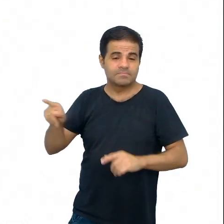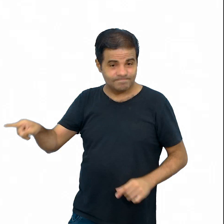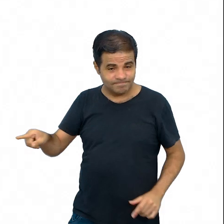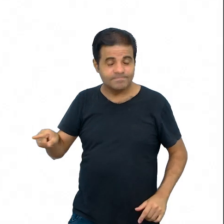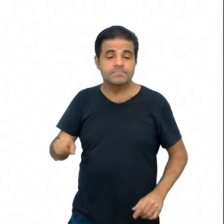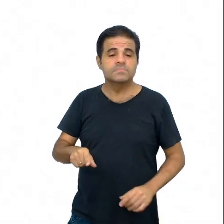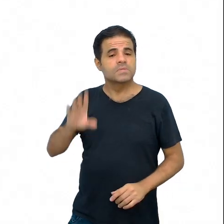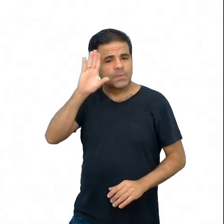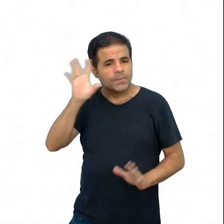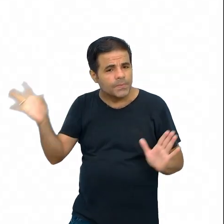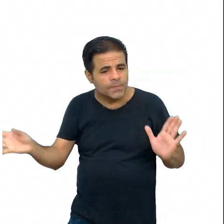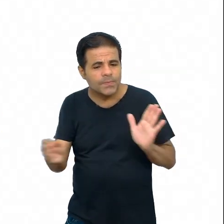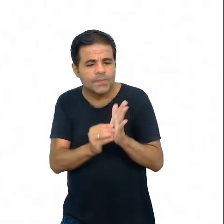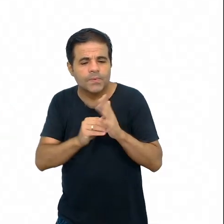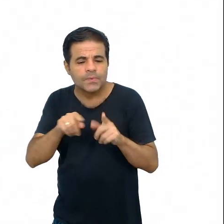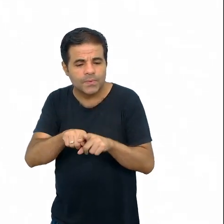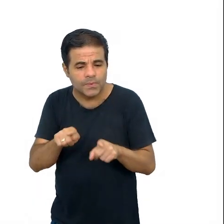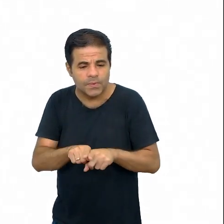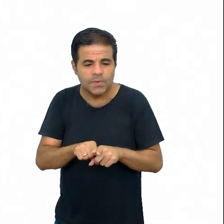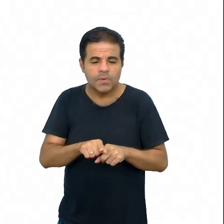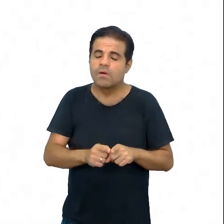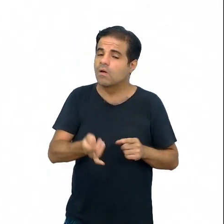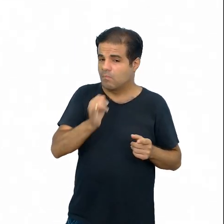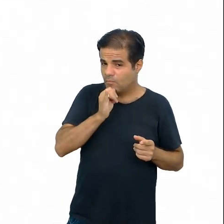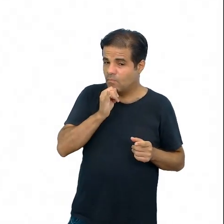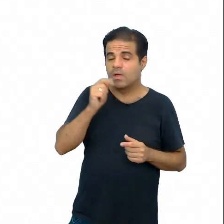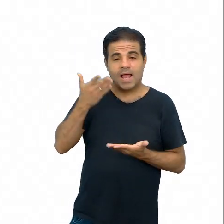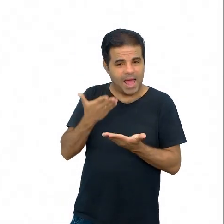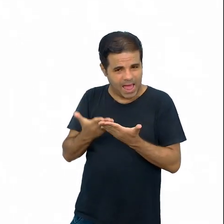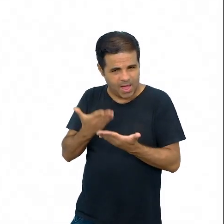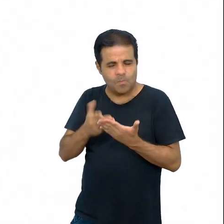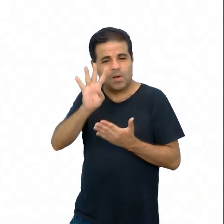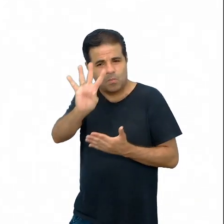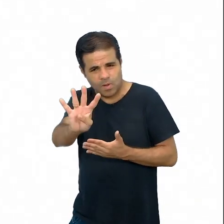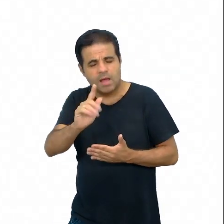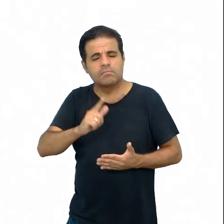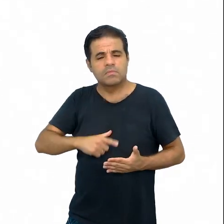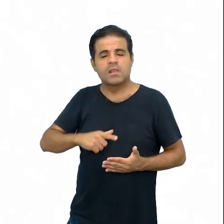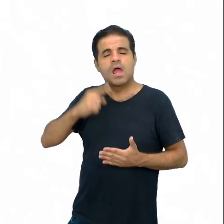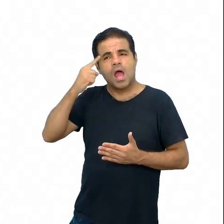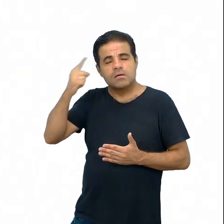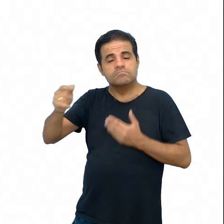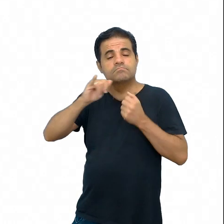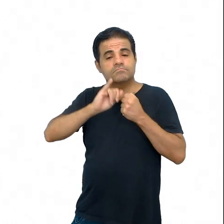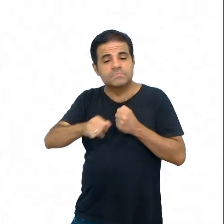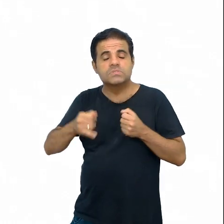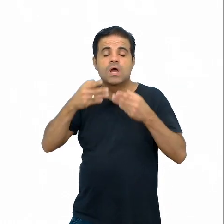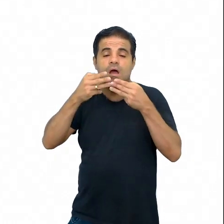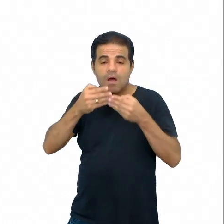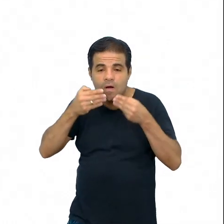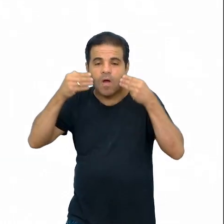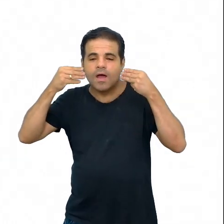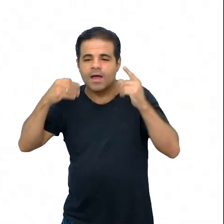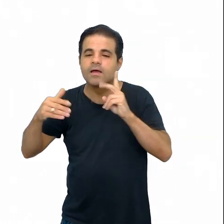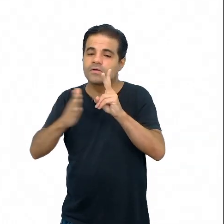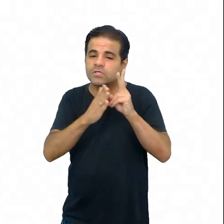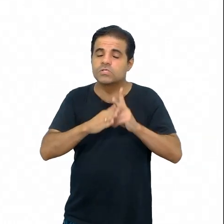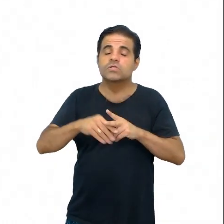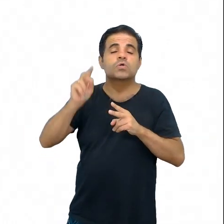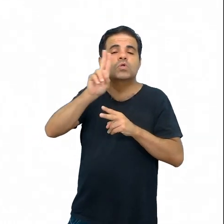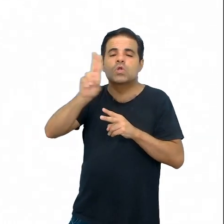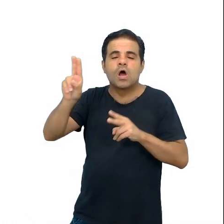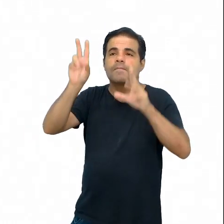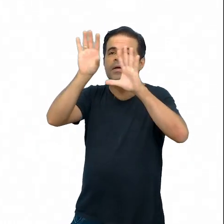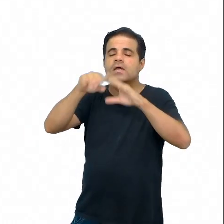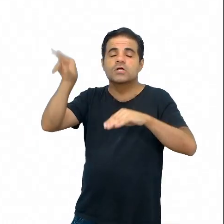estudantes. Destacamos também que, por exemplo, na aula 4, há uma lenda indígena chamada História do Céu,